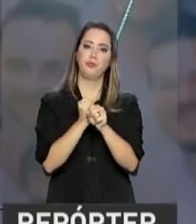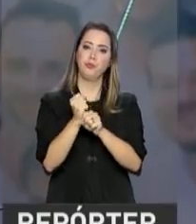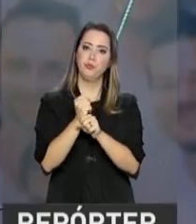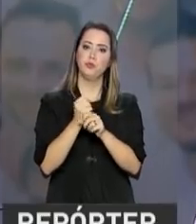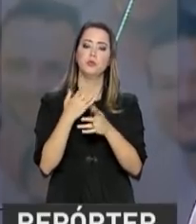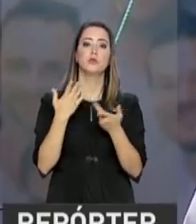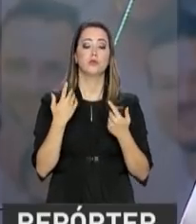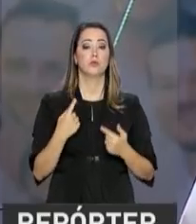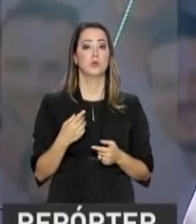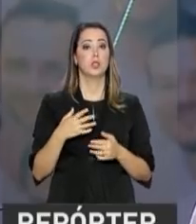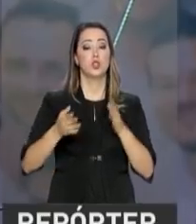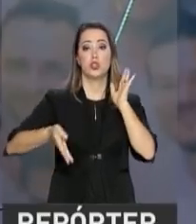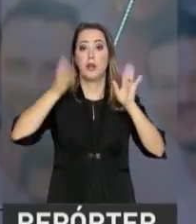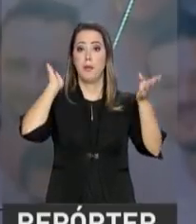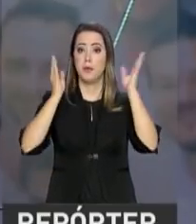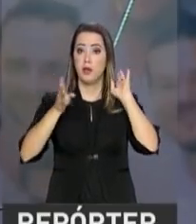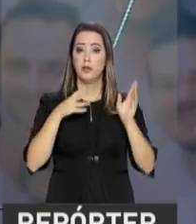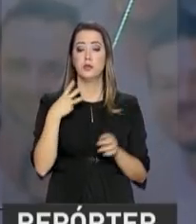De caminhões,